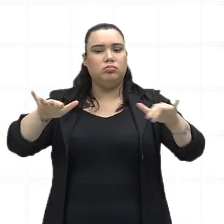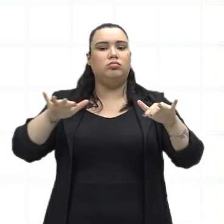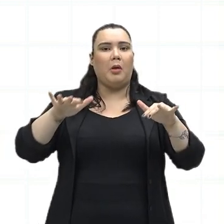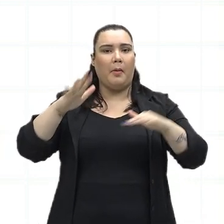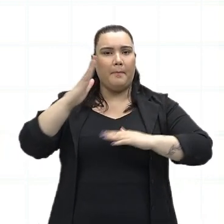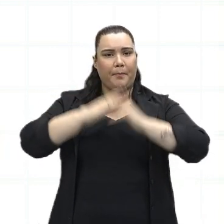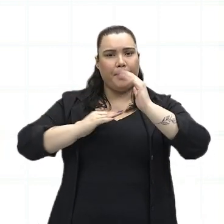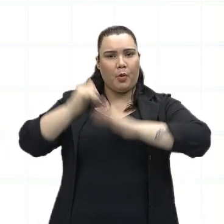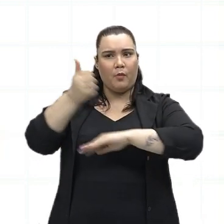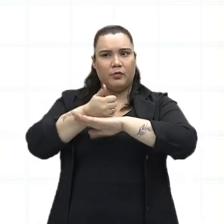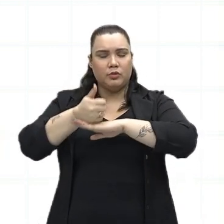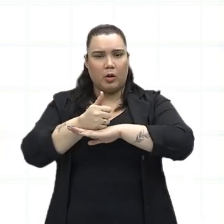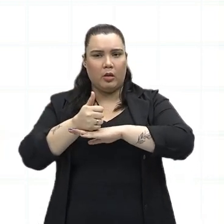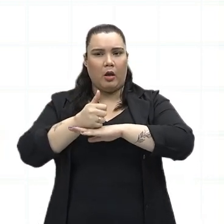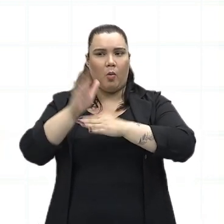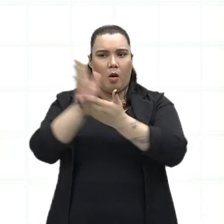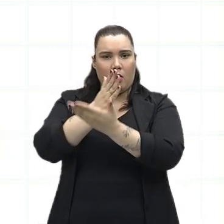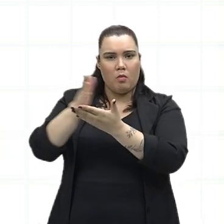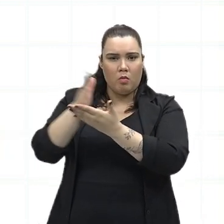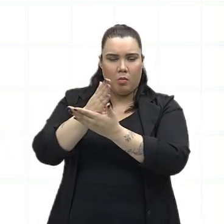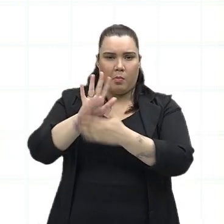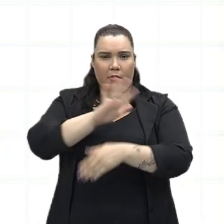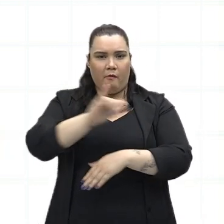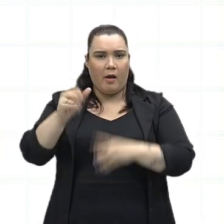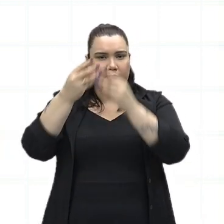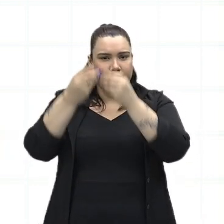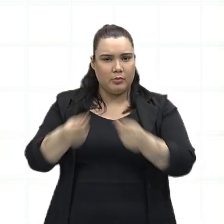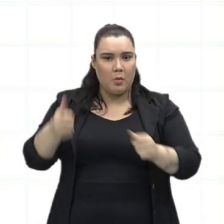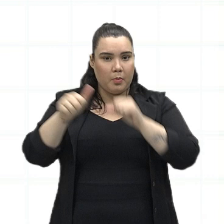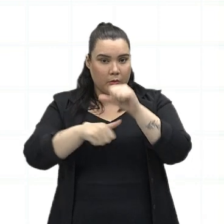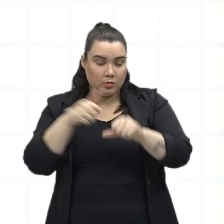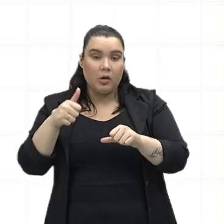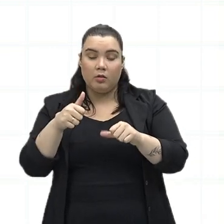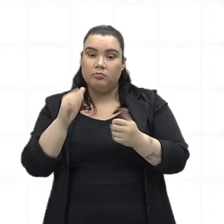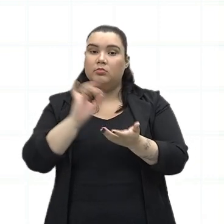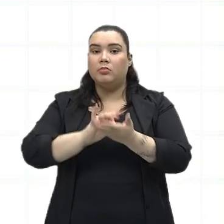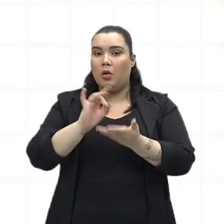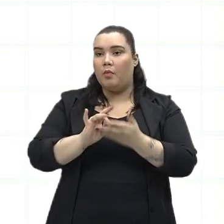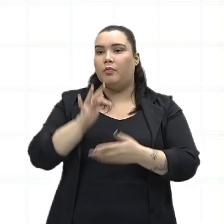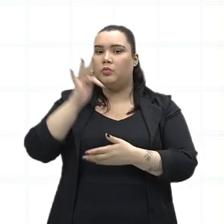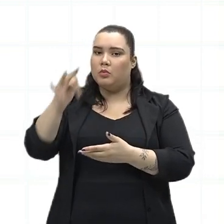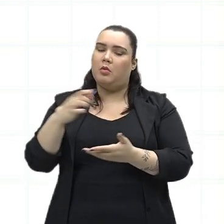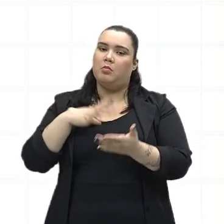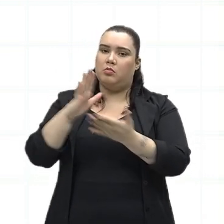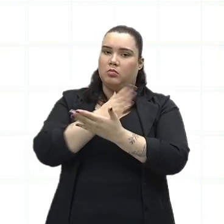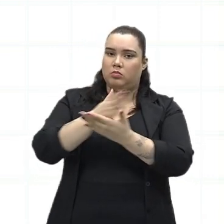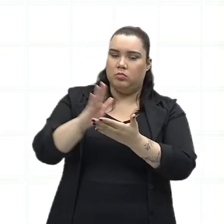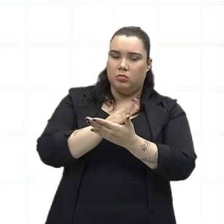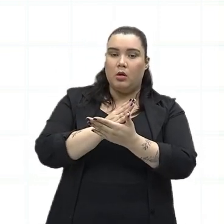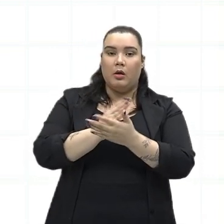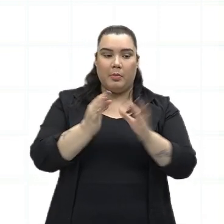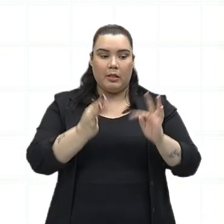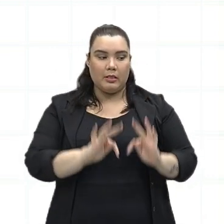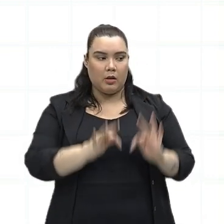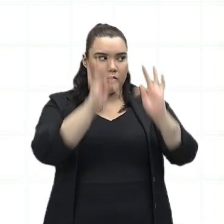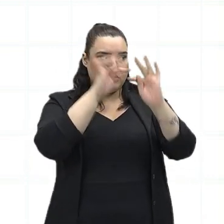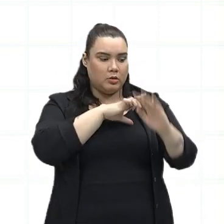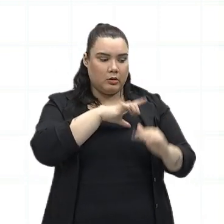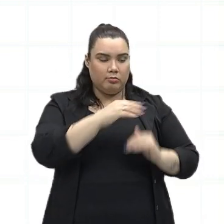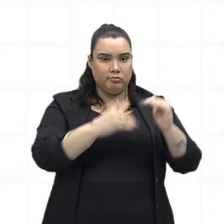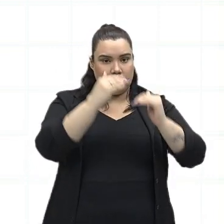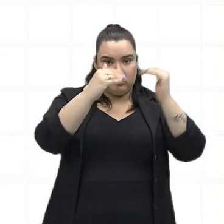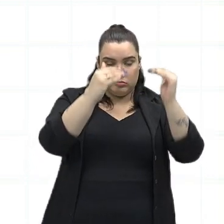profissões deixem de existir? Vocês viram ali no vídeo que algumas sim, realmente. Assim como com o avanço da tecnologia e tudo